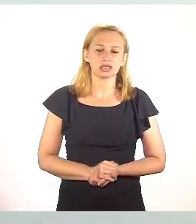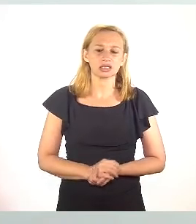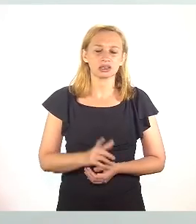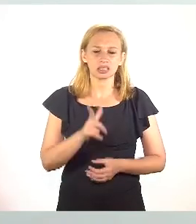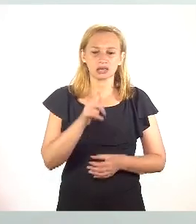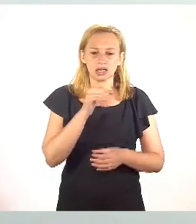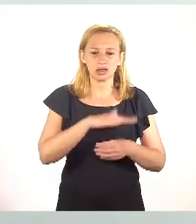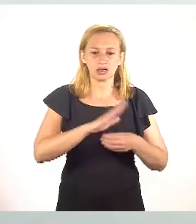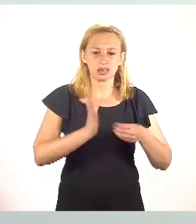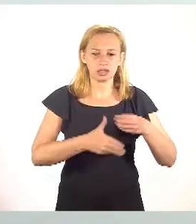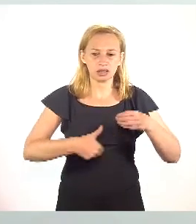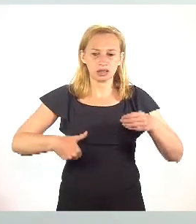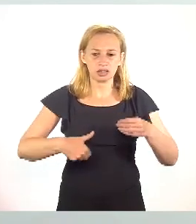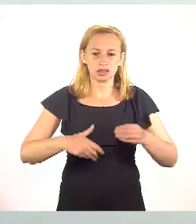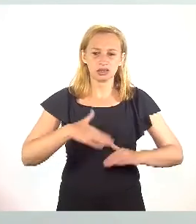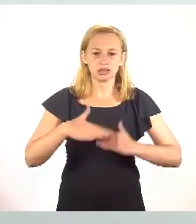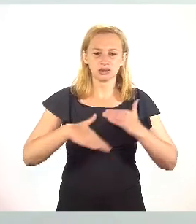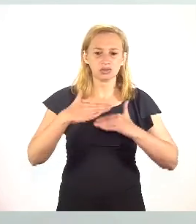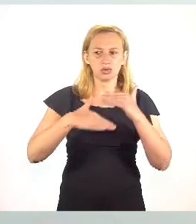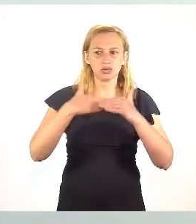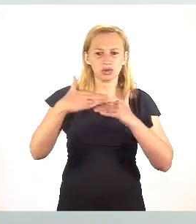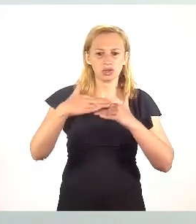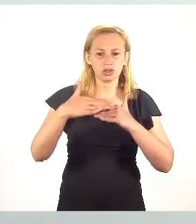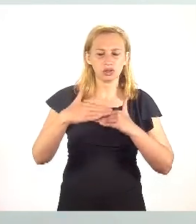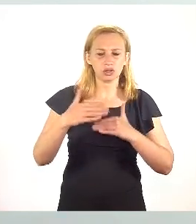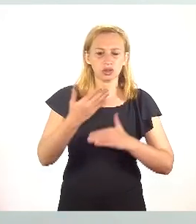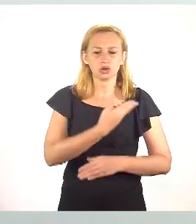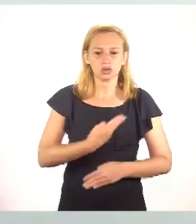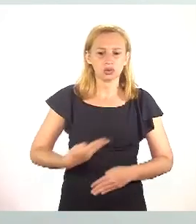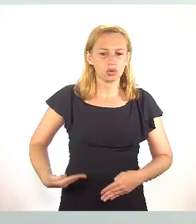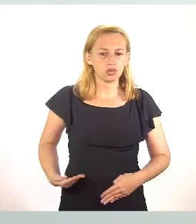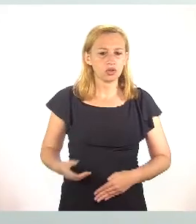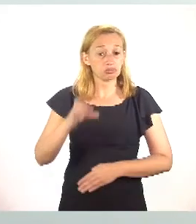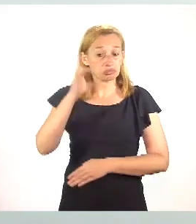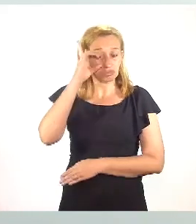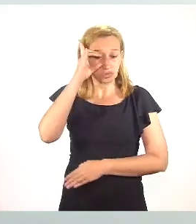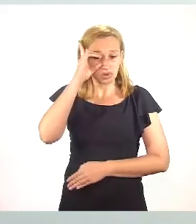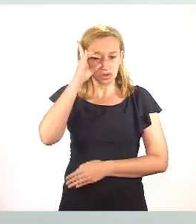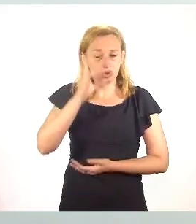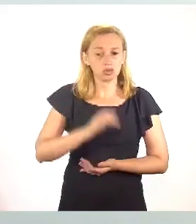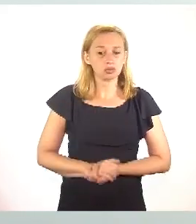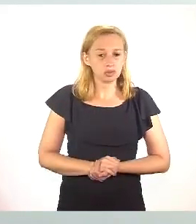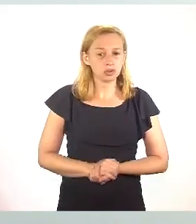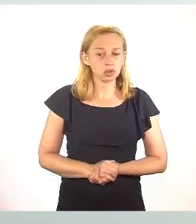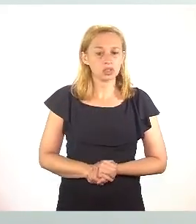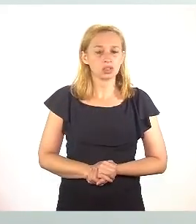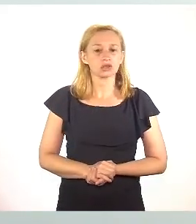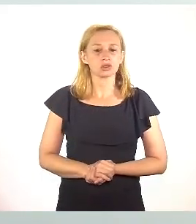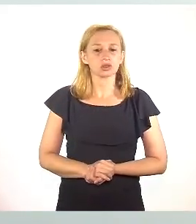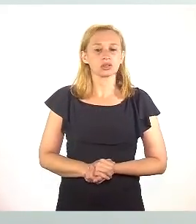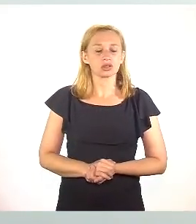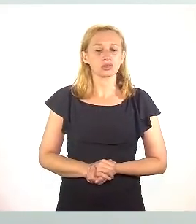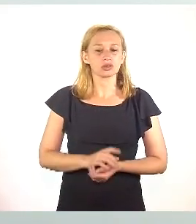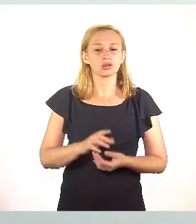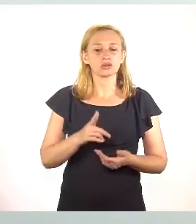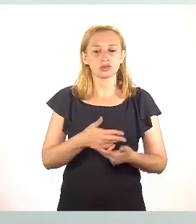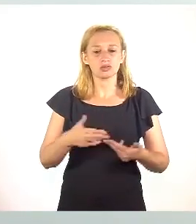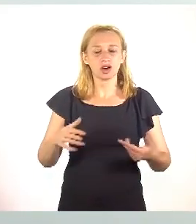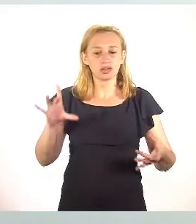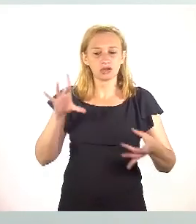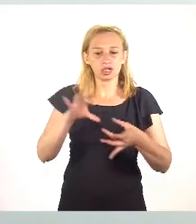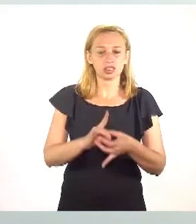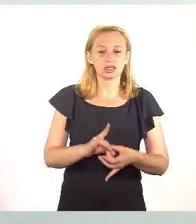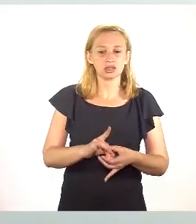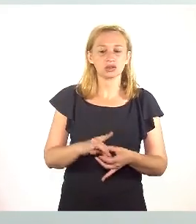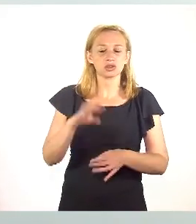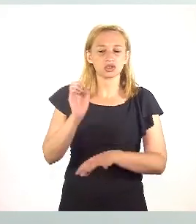se desenvolveu muito no governo Dilma. Né? Teve muitos convênios com o Estado e municípios para desenvolvimento